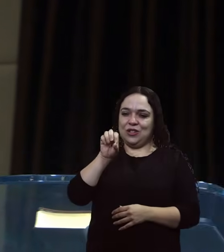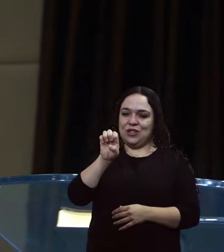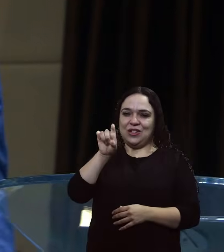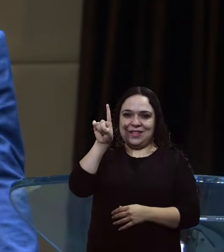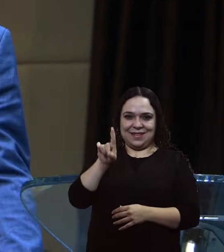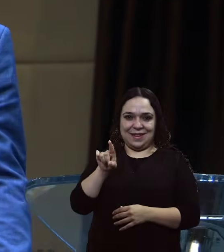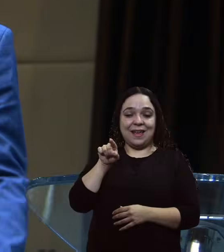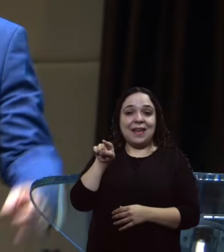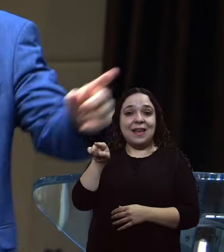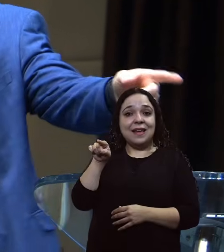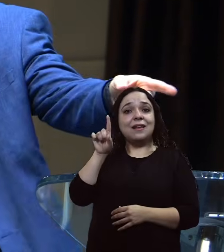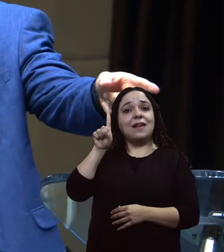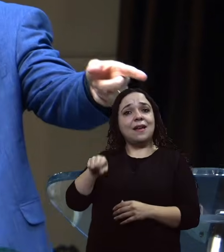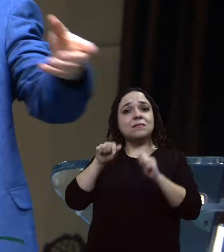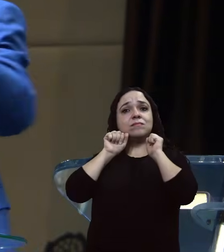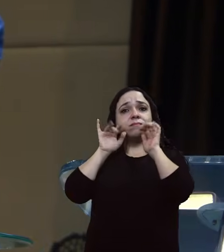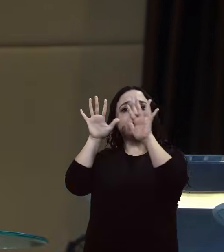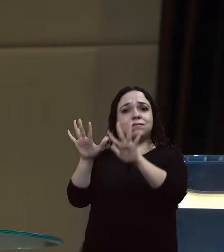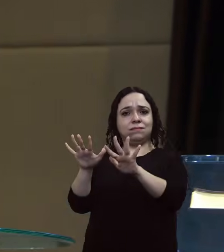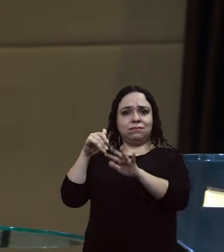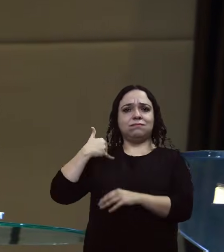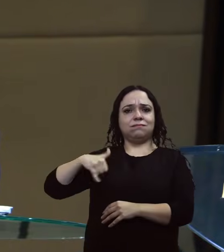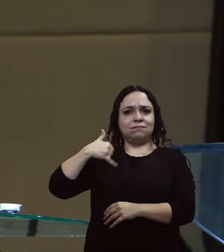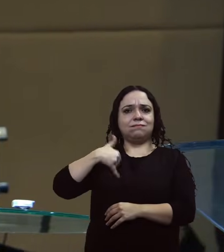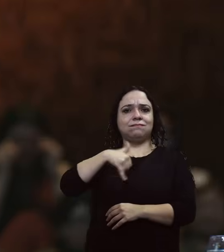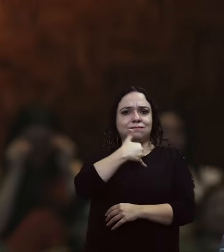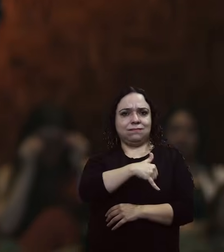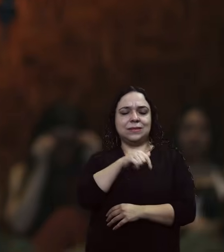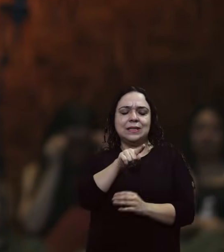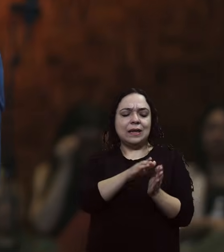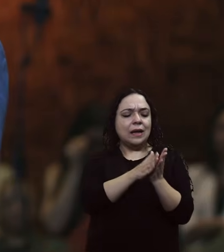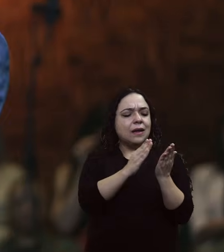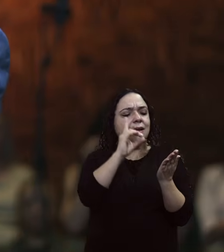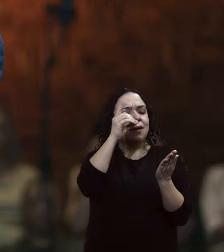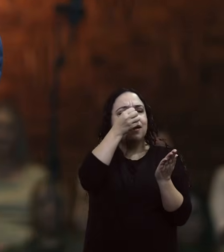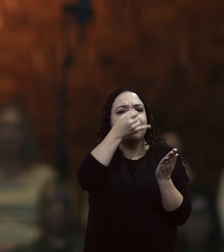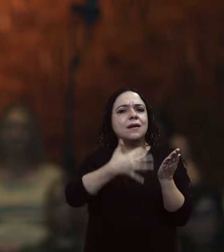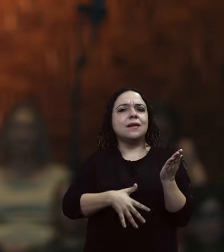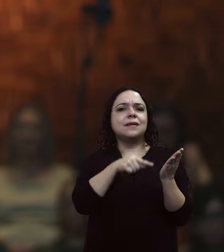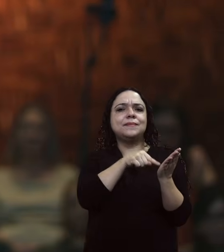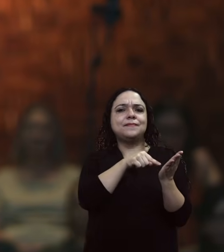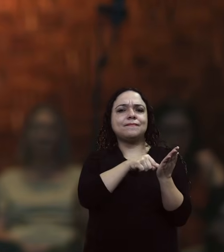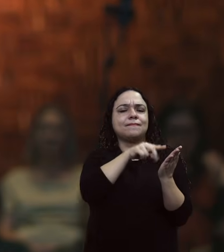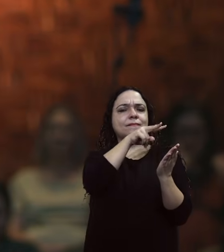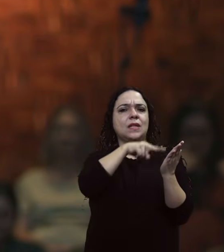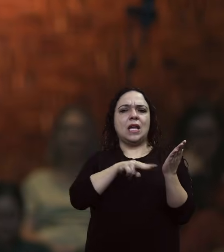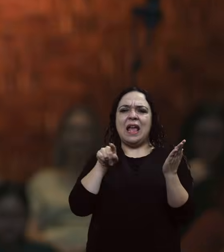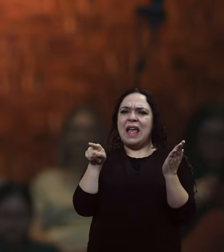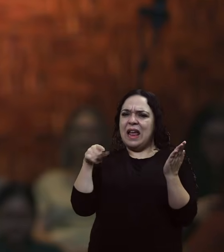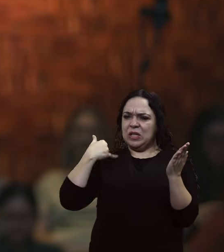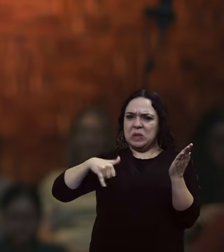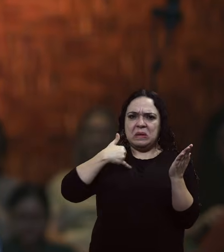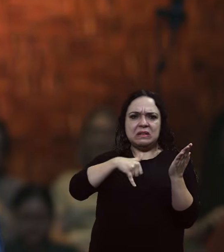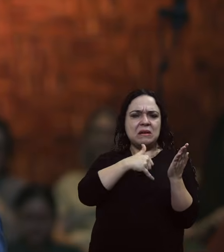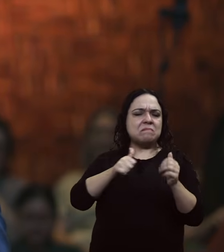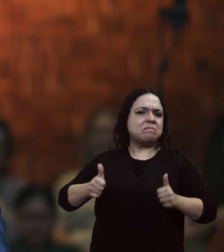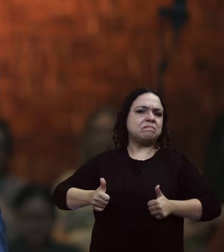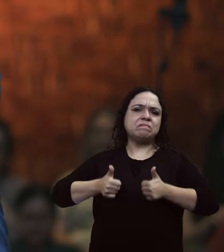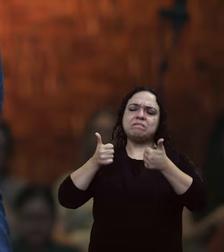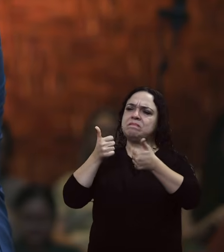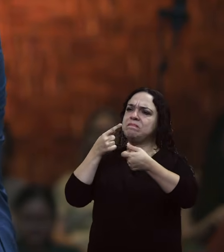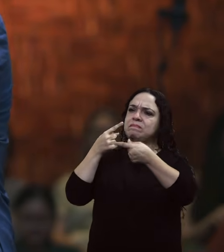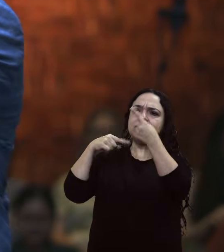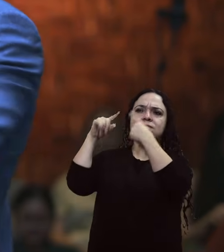abençoado. A Bíblia vai dizer, nesse verso que acabamos de ler, que José ia bem em tudo